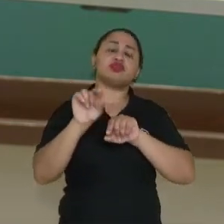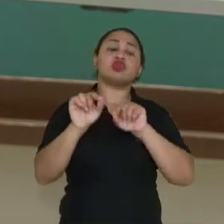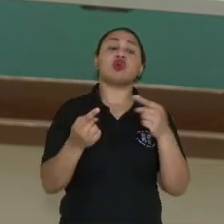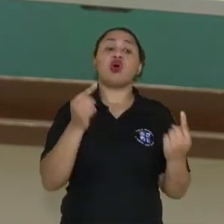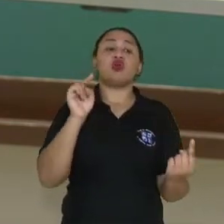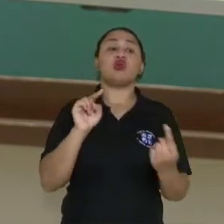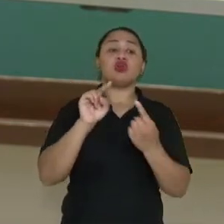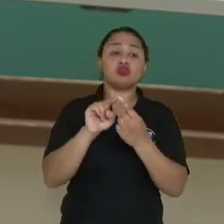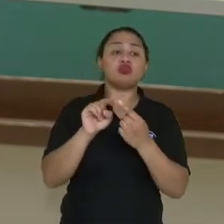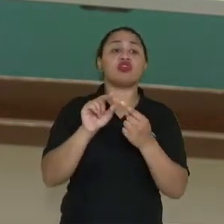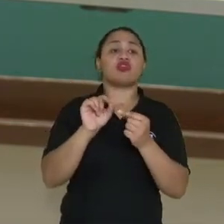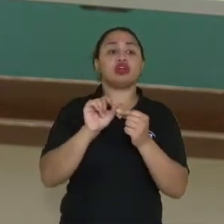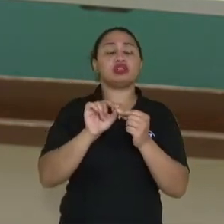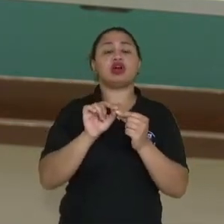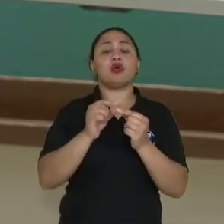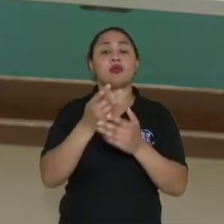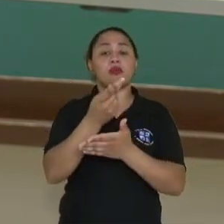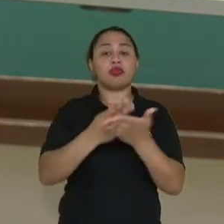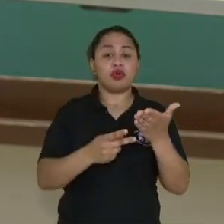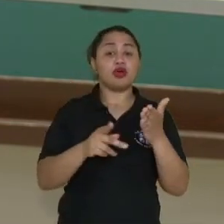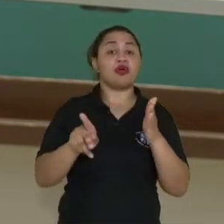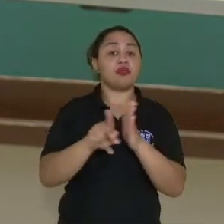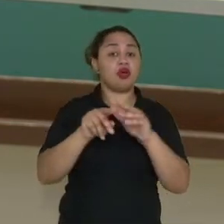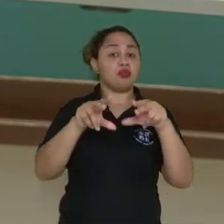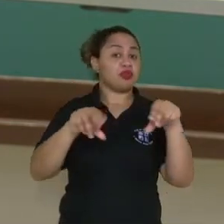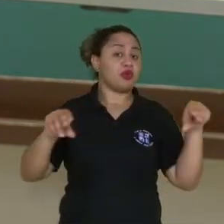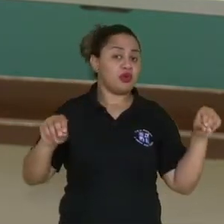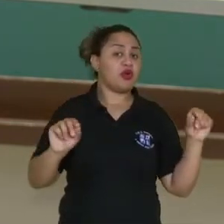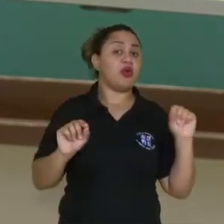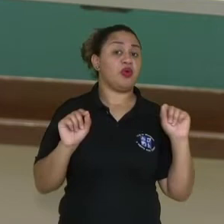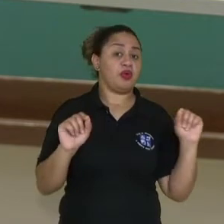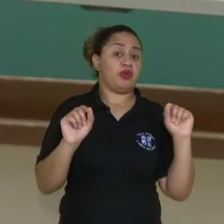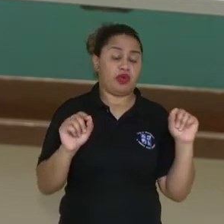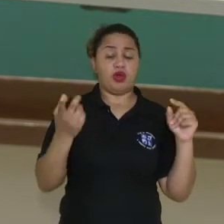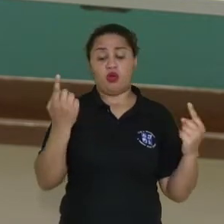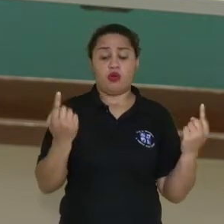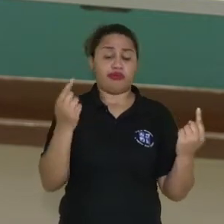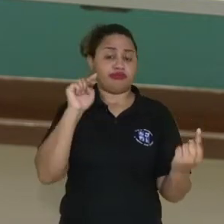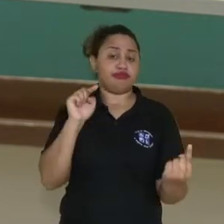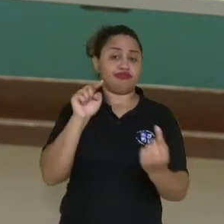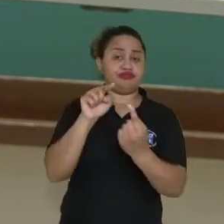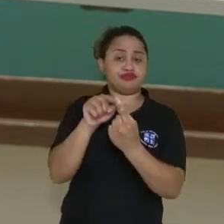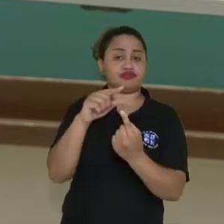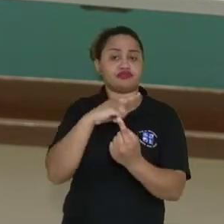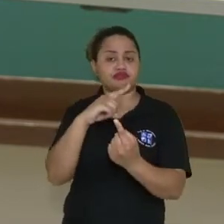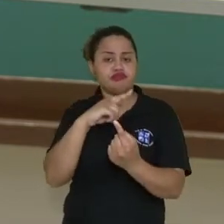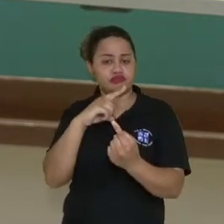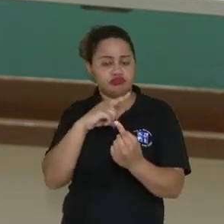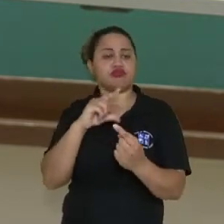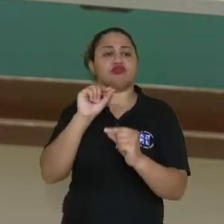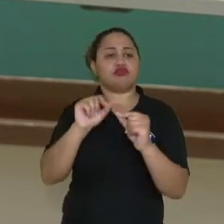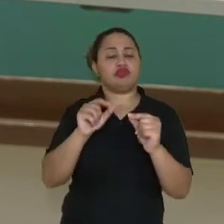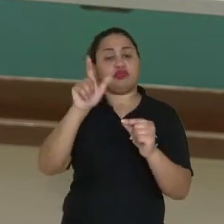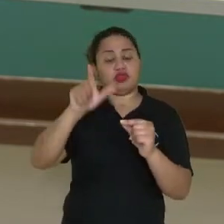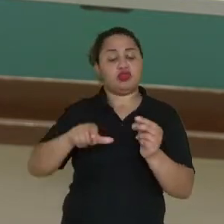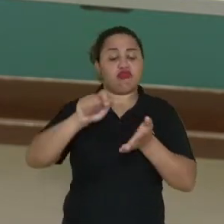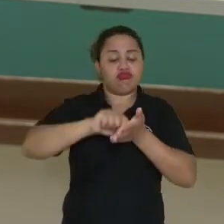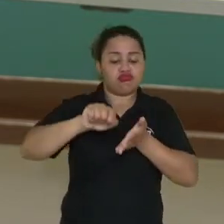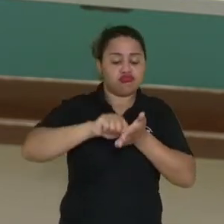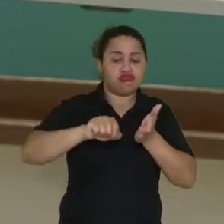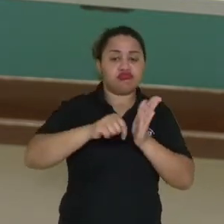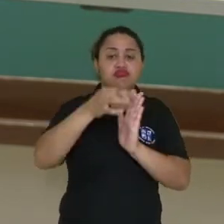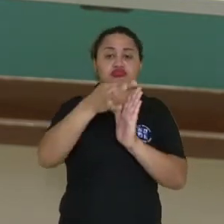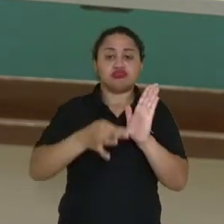a finalidade de produção desse poema de cordel? E aí, qual seria a intencionalidade, né, o objetivo final da pessoa que resolveu